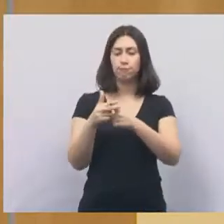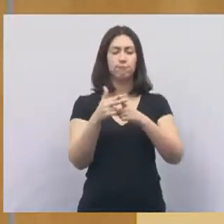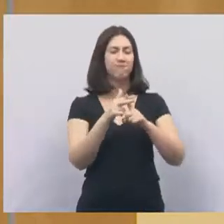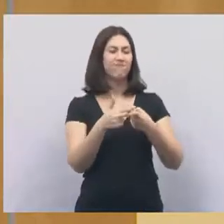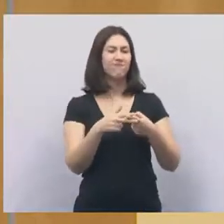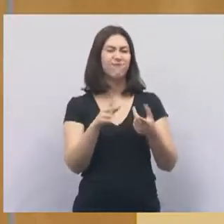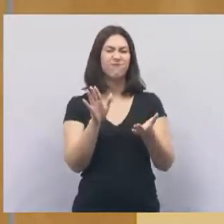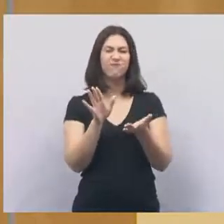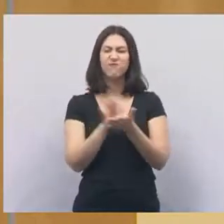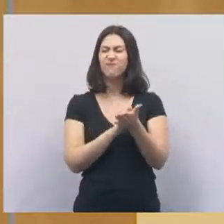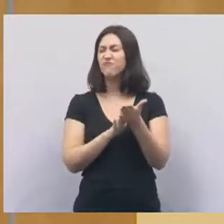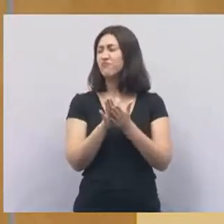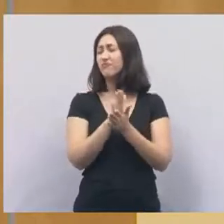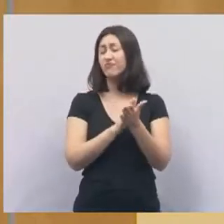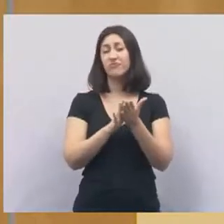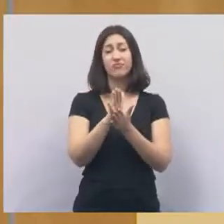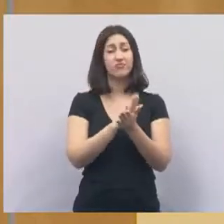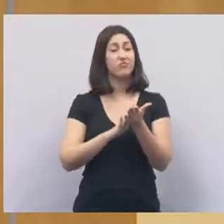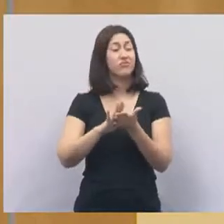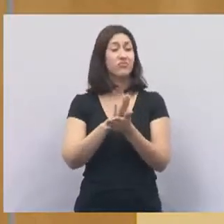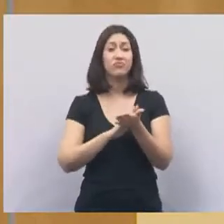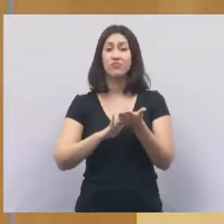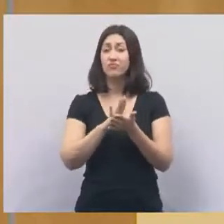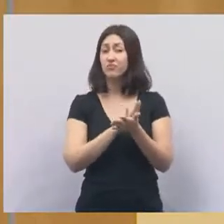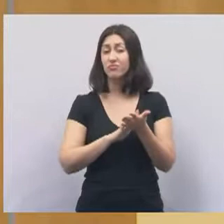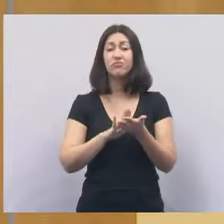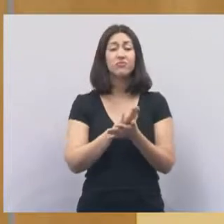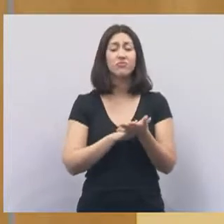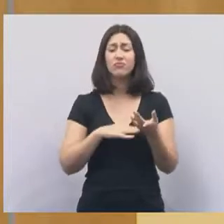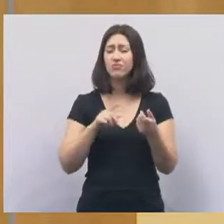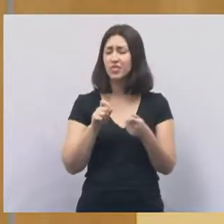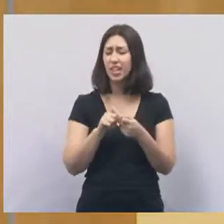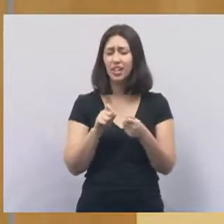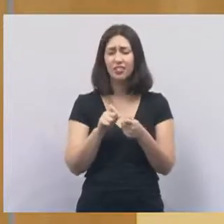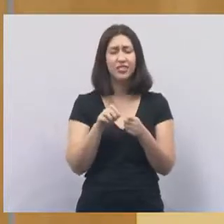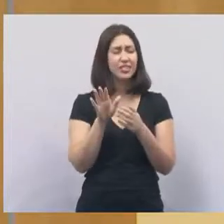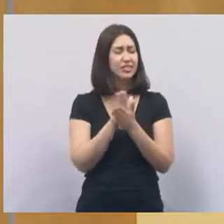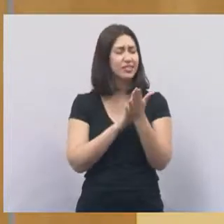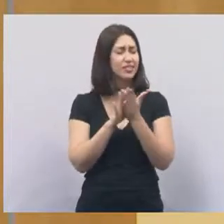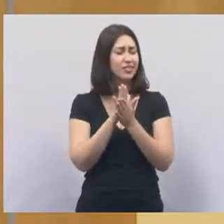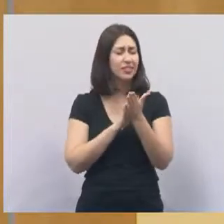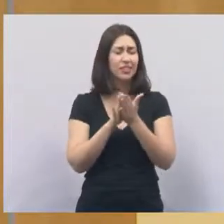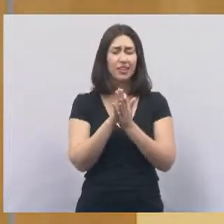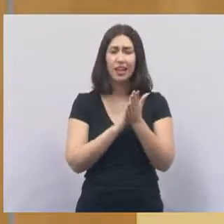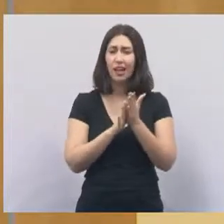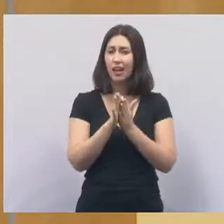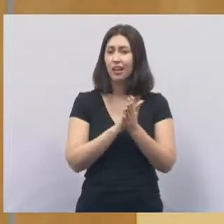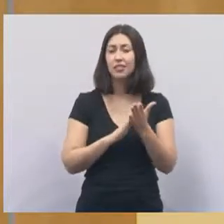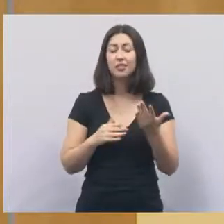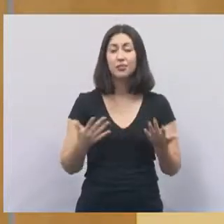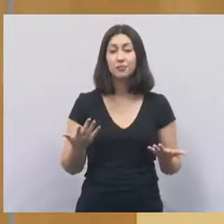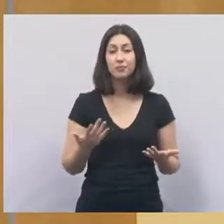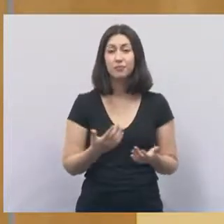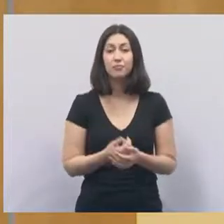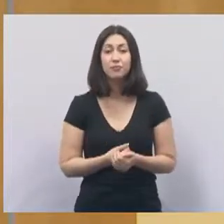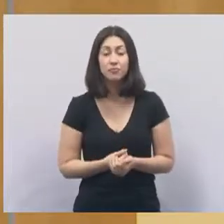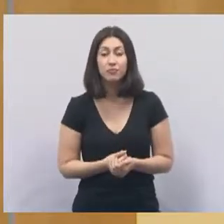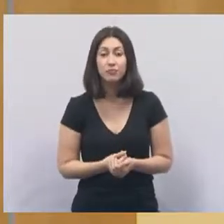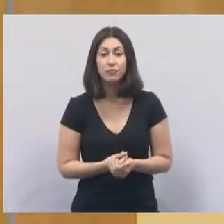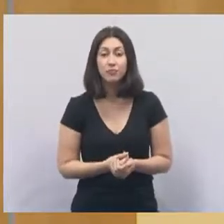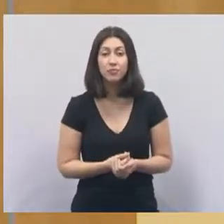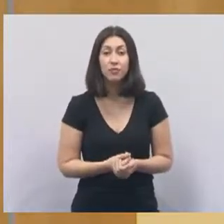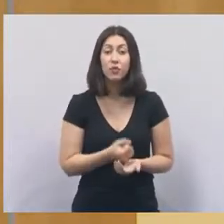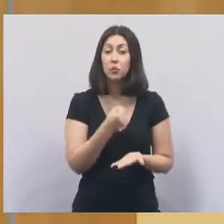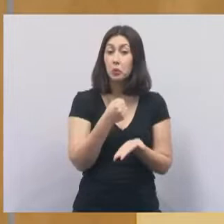não direito foi nada na beira da Dutra não tô vendo fez nada faz mais de ano que foi feito o contrato o